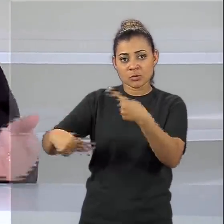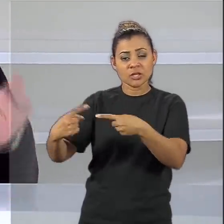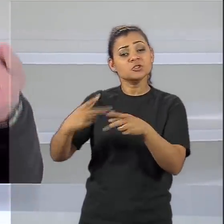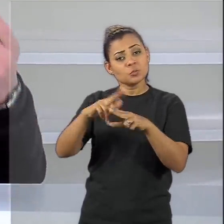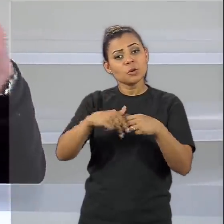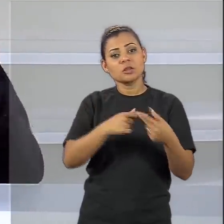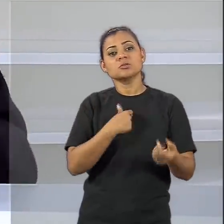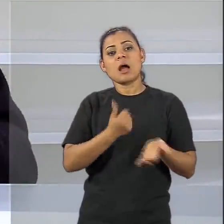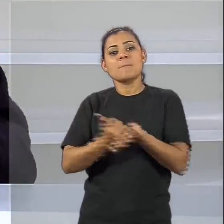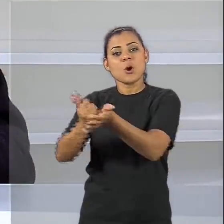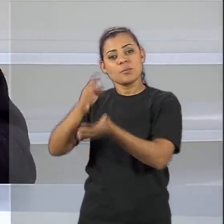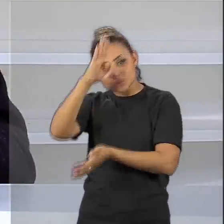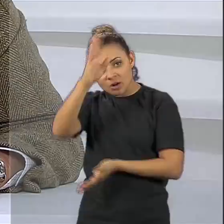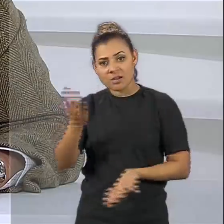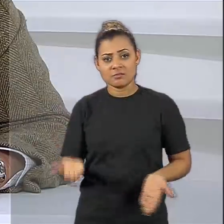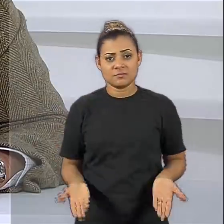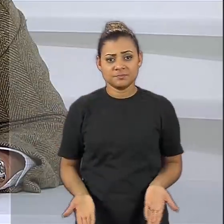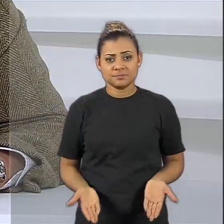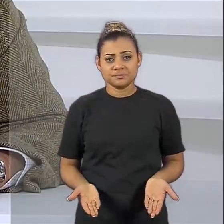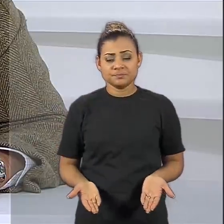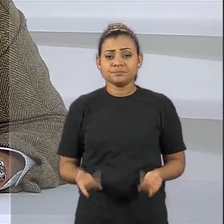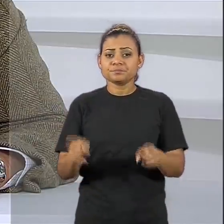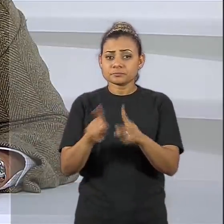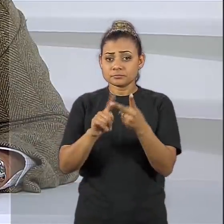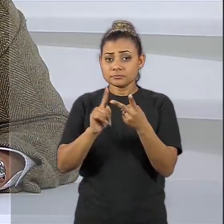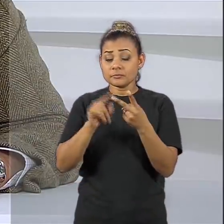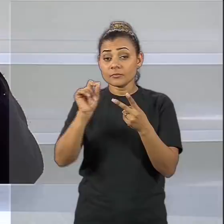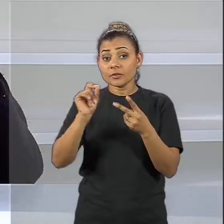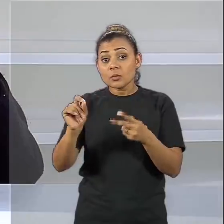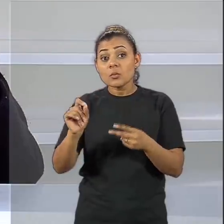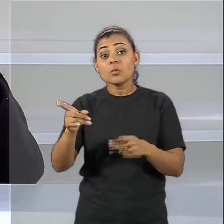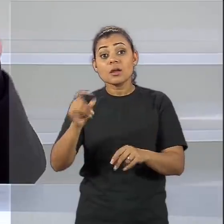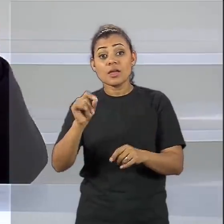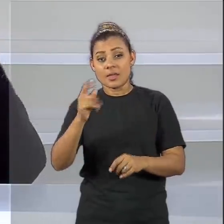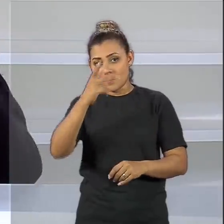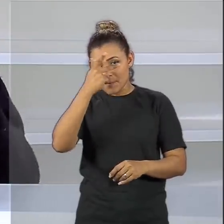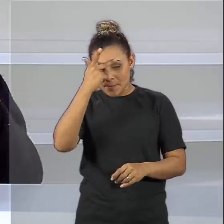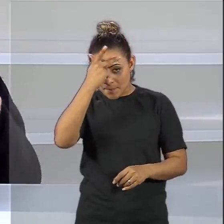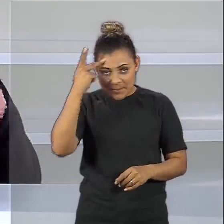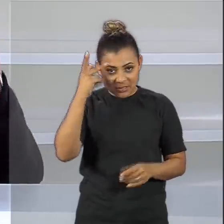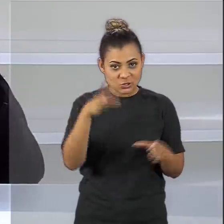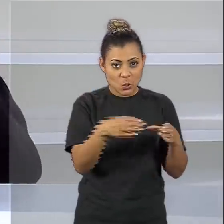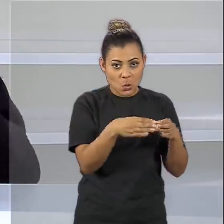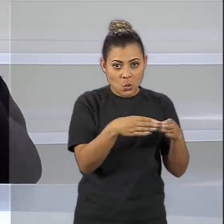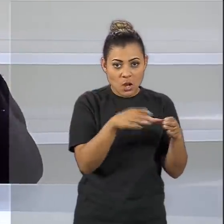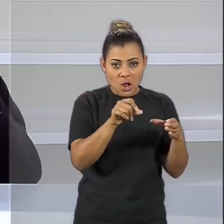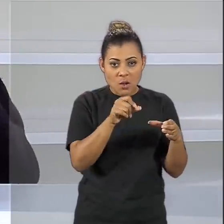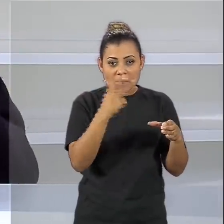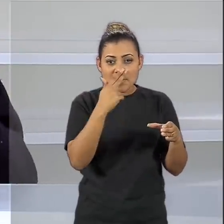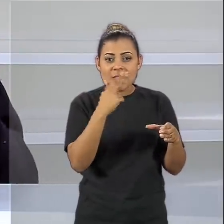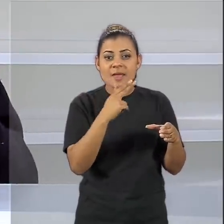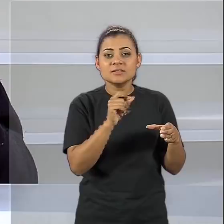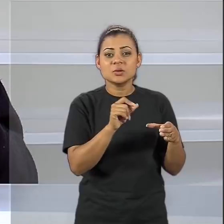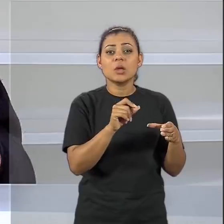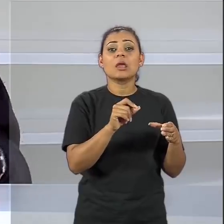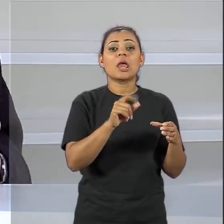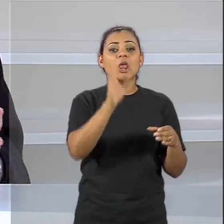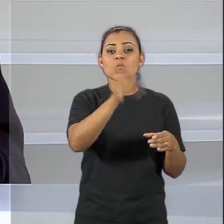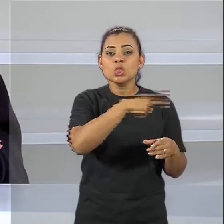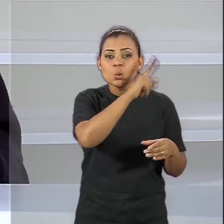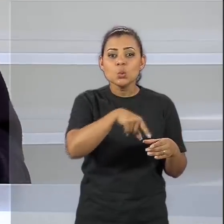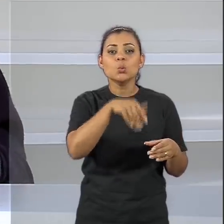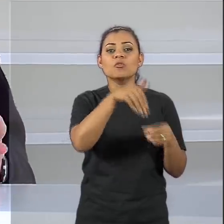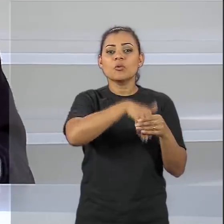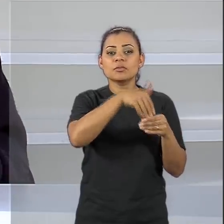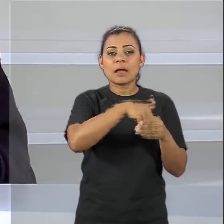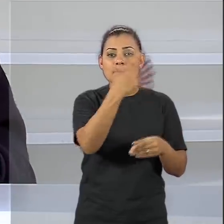ressentimento. Com um outro detalhe, que é o risco de você ter uma abstenção tão formidável, votos brancos e nulos tão formidável, que